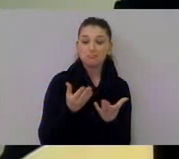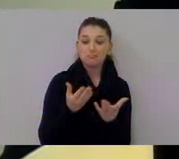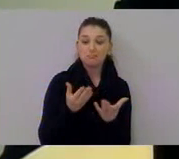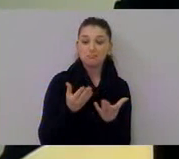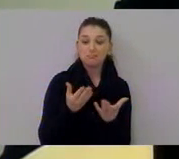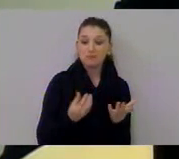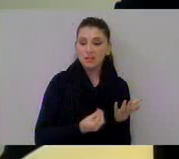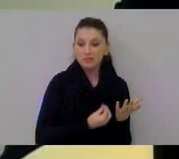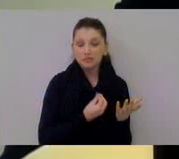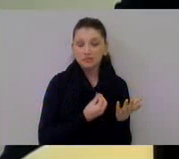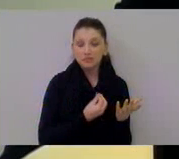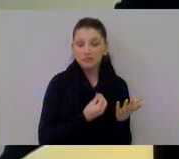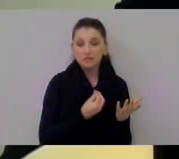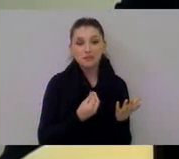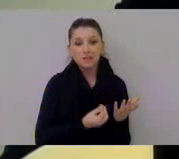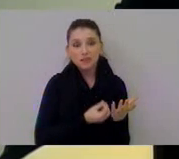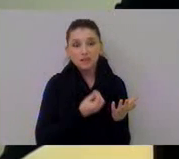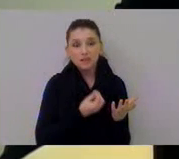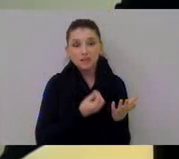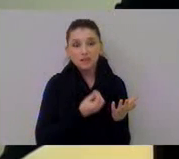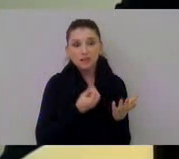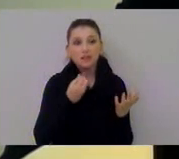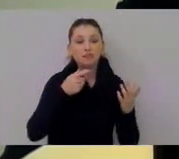dedicada ao trabalho